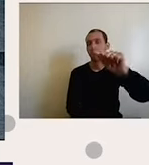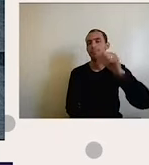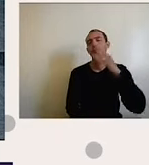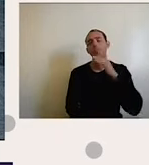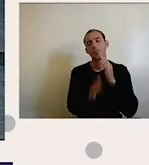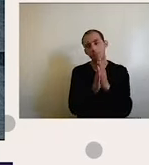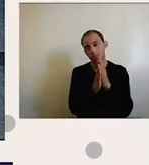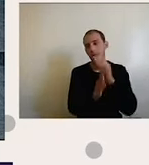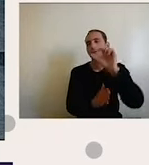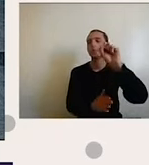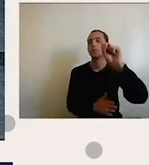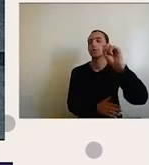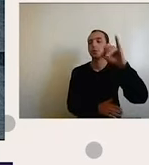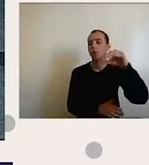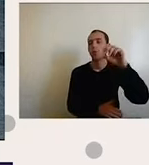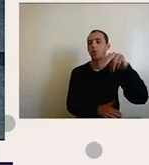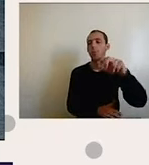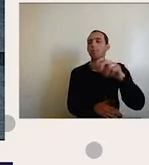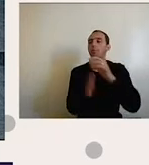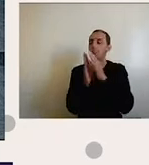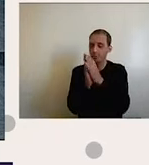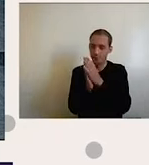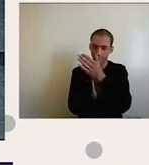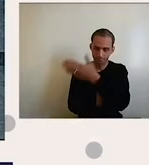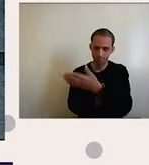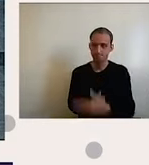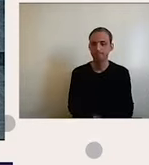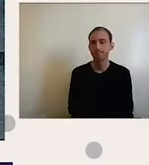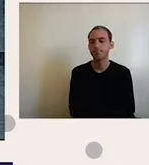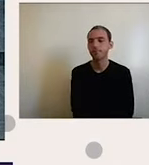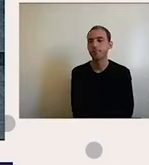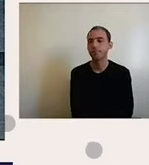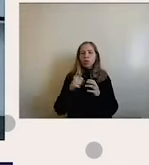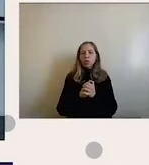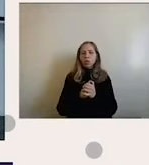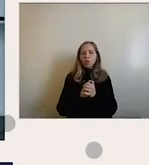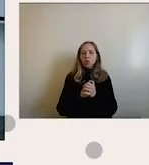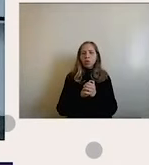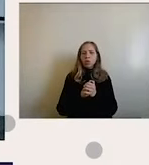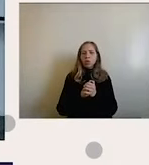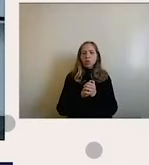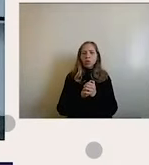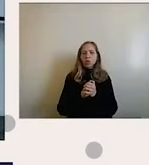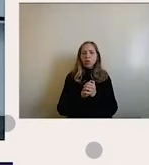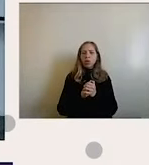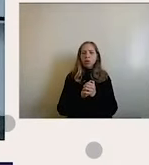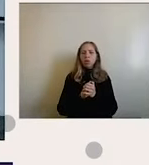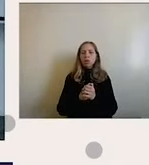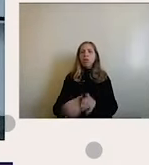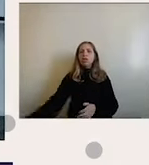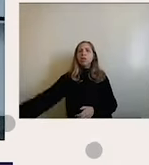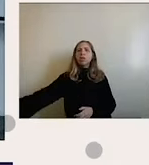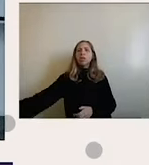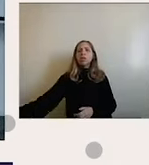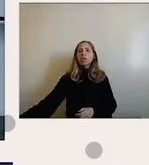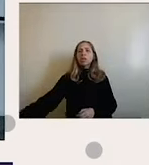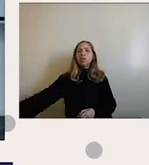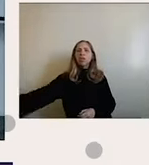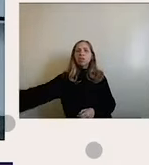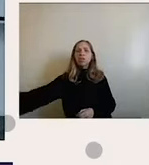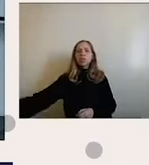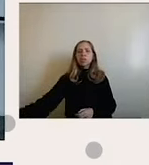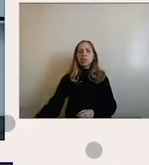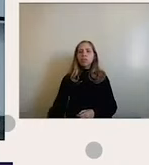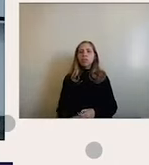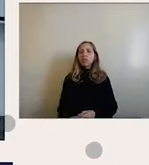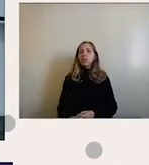queira se apresentar aí nos 20 minutos. Eu trabalhei 14, 15 anos